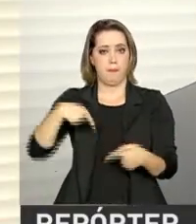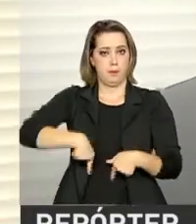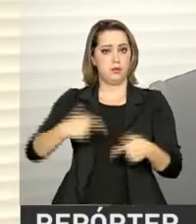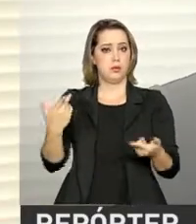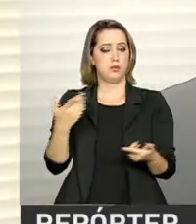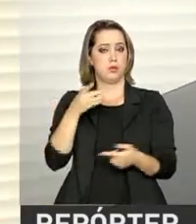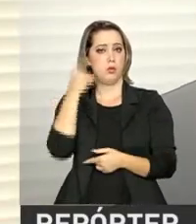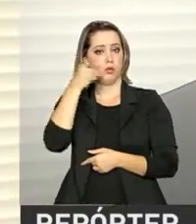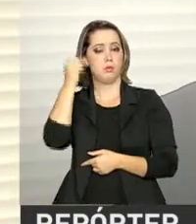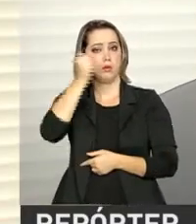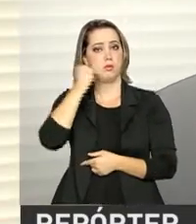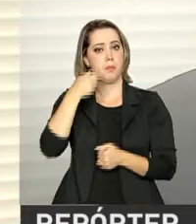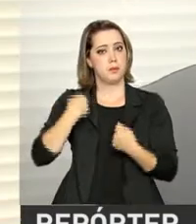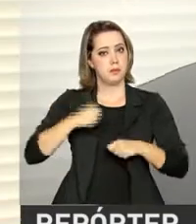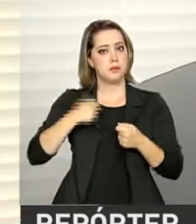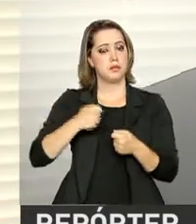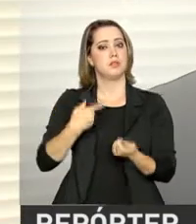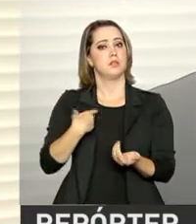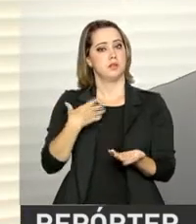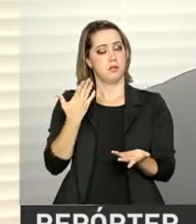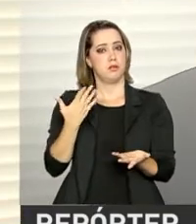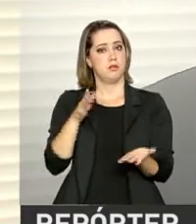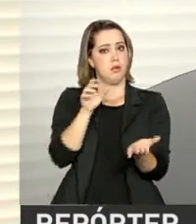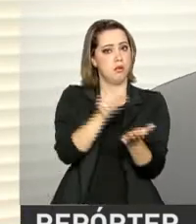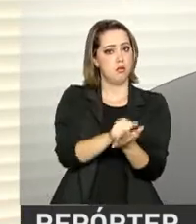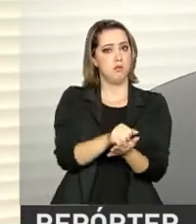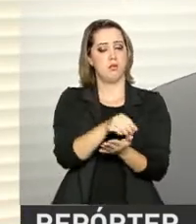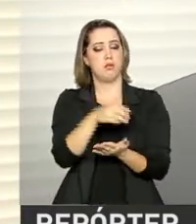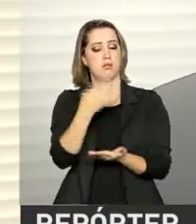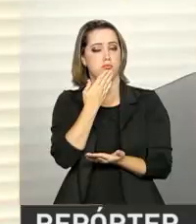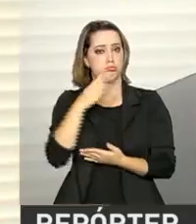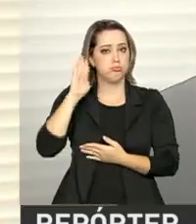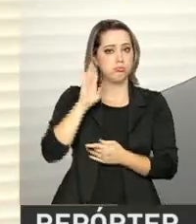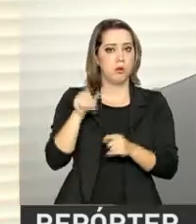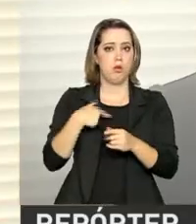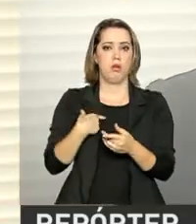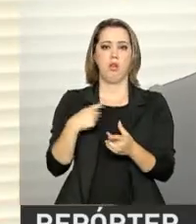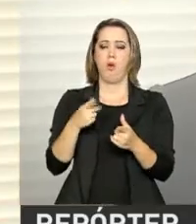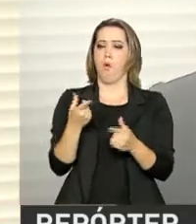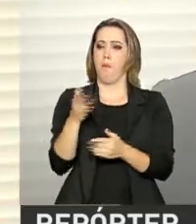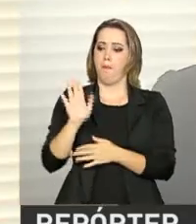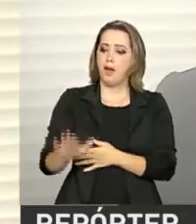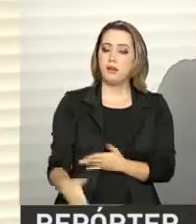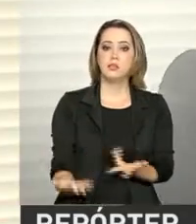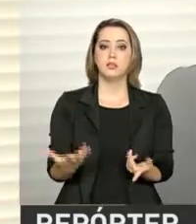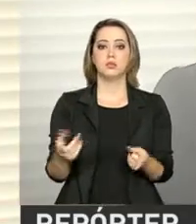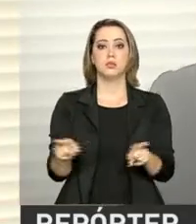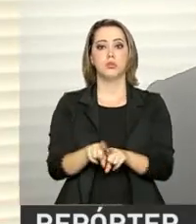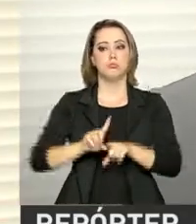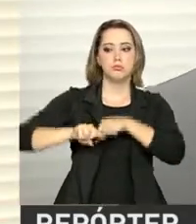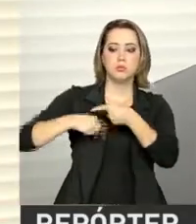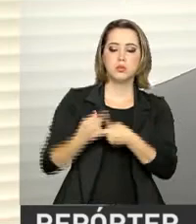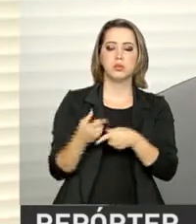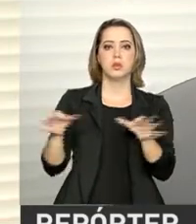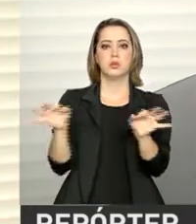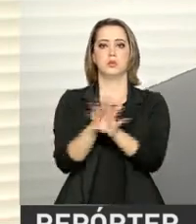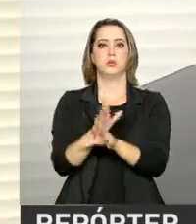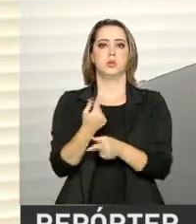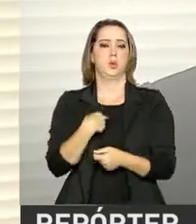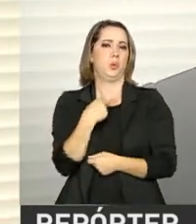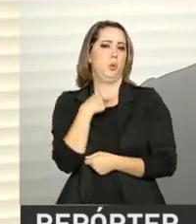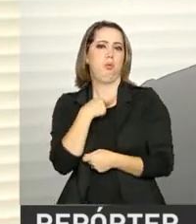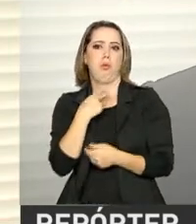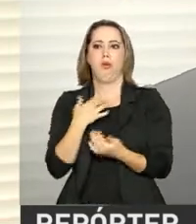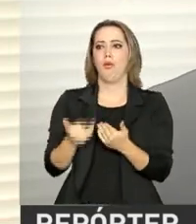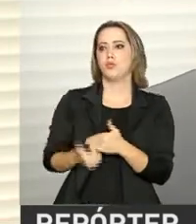cumprir seu mandato custar menos para o contribuinte do que custa hoje e além disso após esse mandato ele não pode ficar com